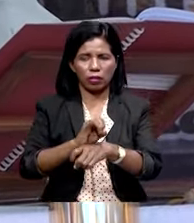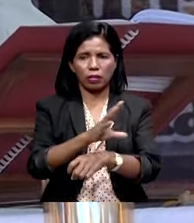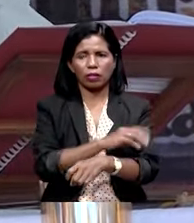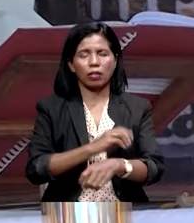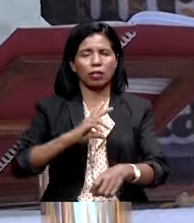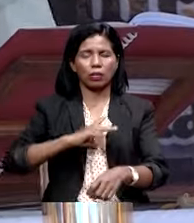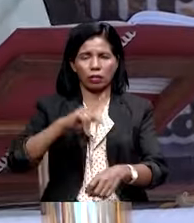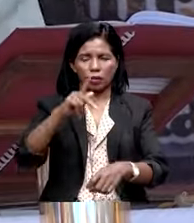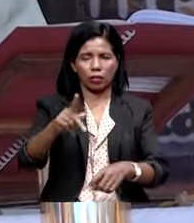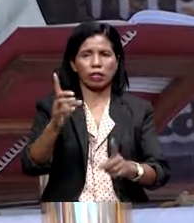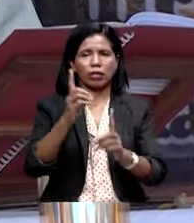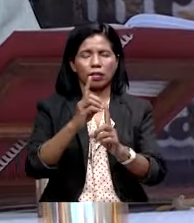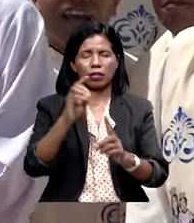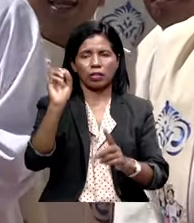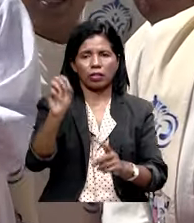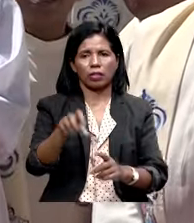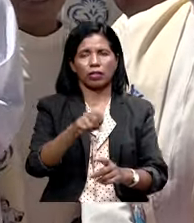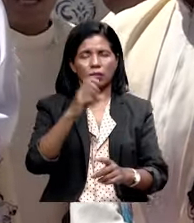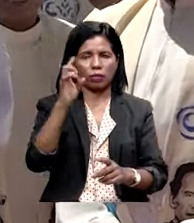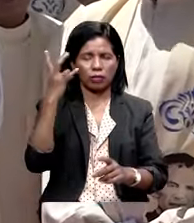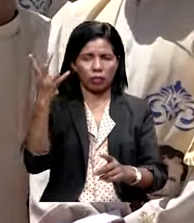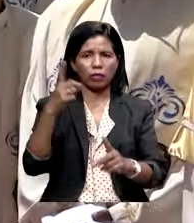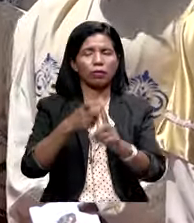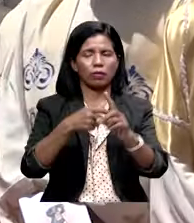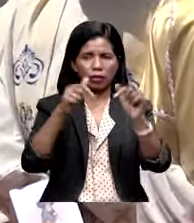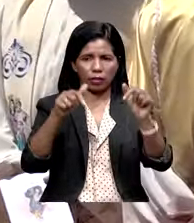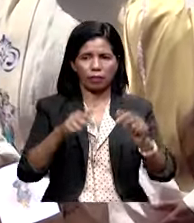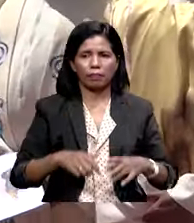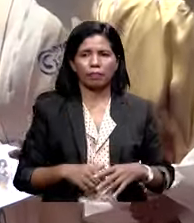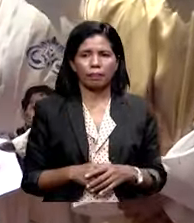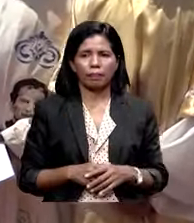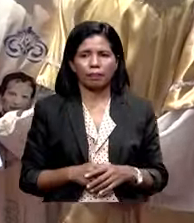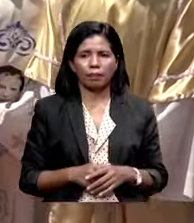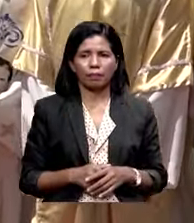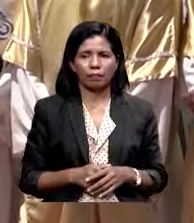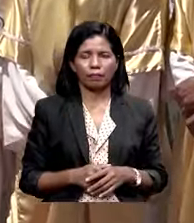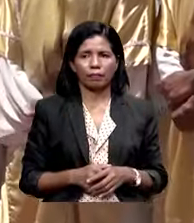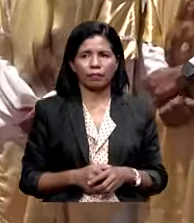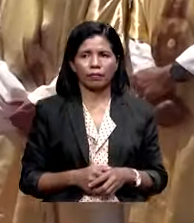Palos e a Loron Sanulo Restringito Fulangne. João Carlos, Gemen.